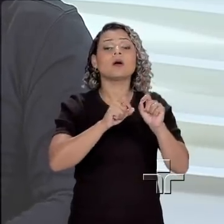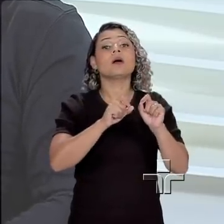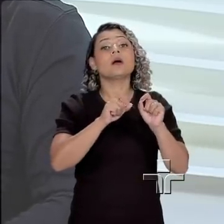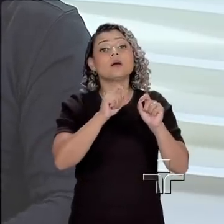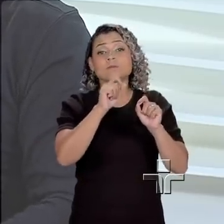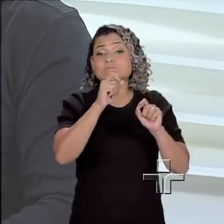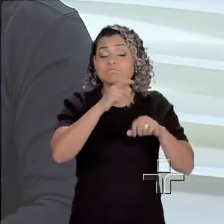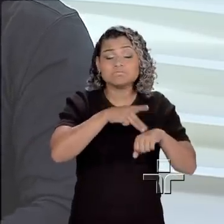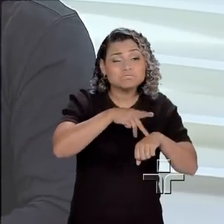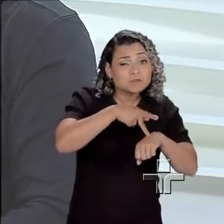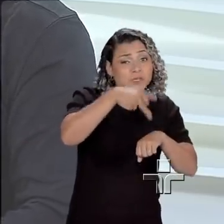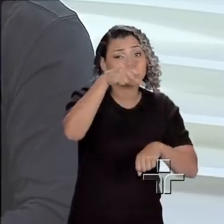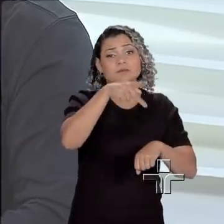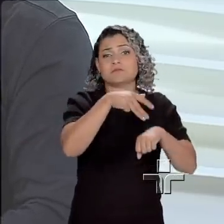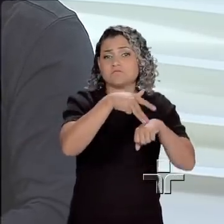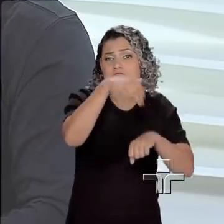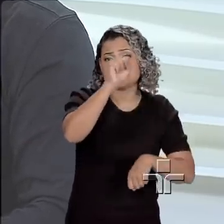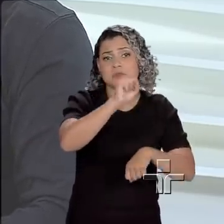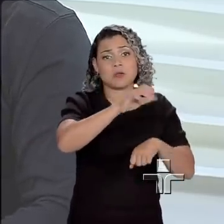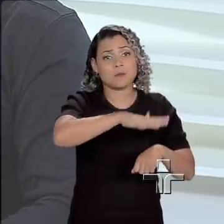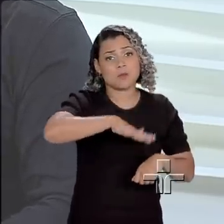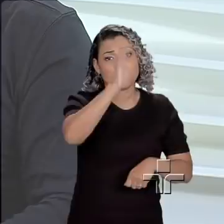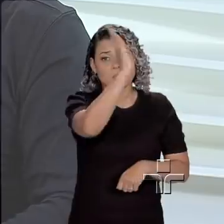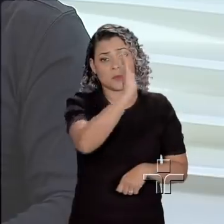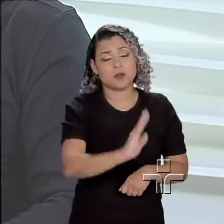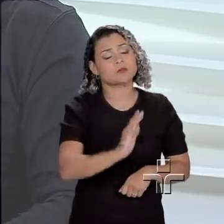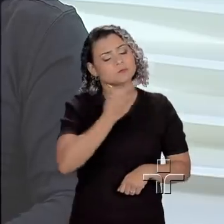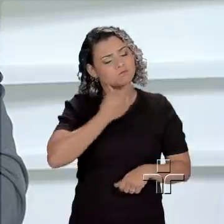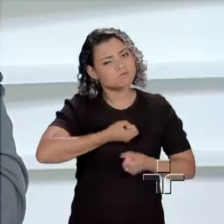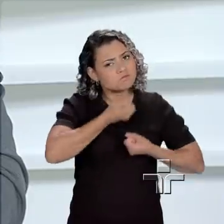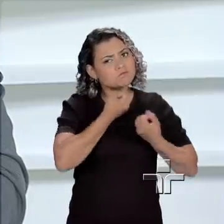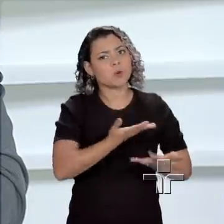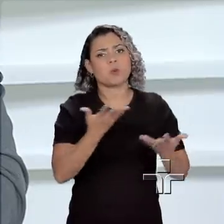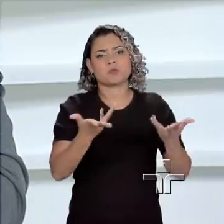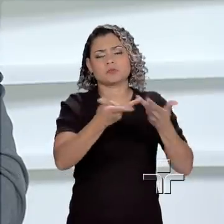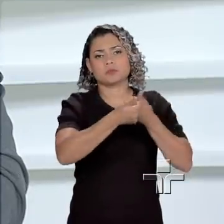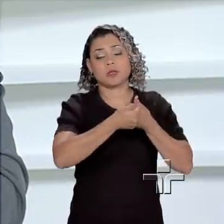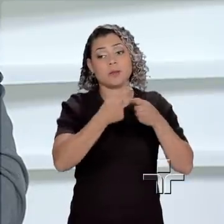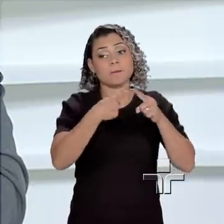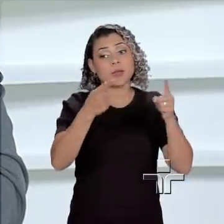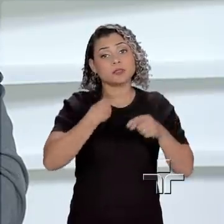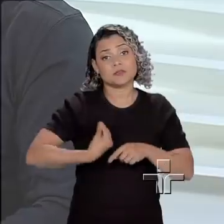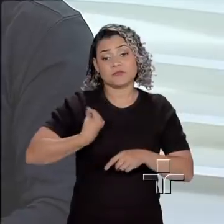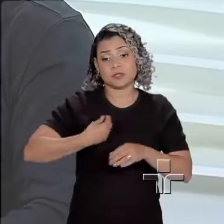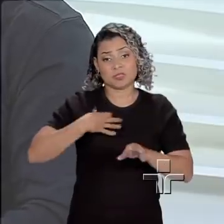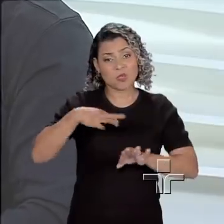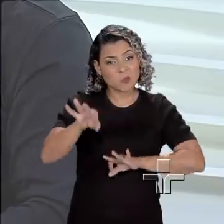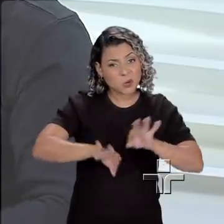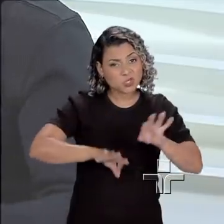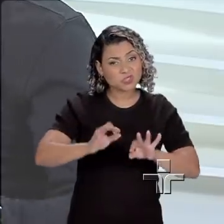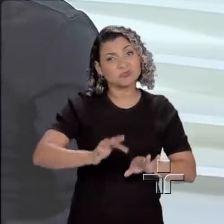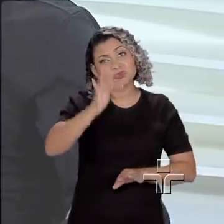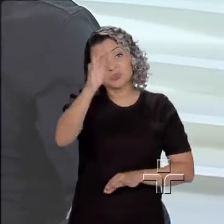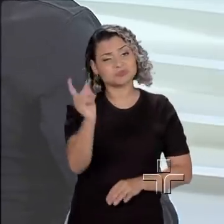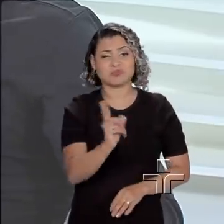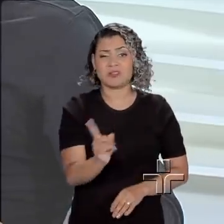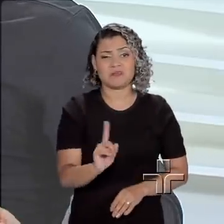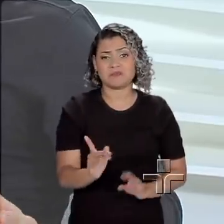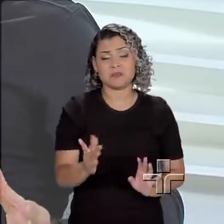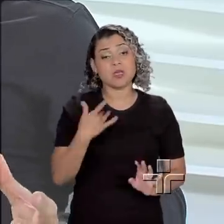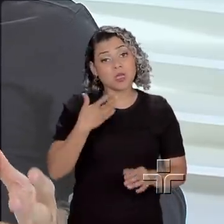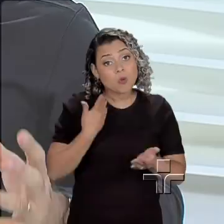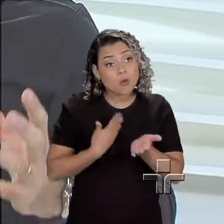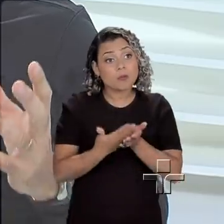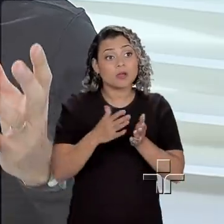Brasil. A vida foi me levando, de uma certa forma. Eu não faço muito planos de longo prazo. Eu trabalho com